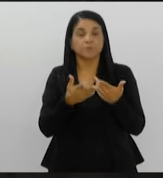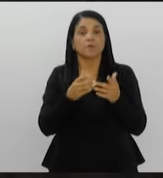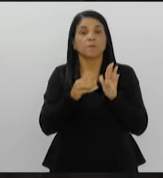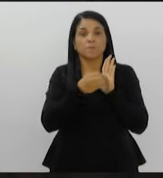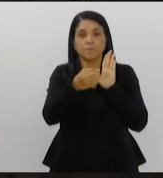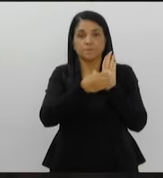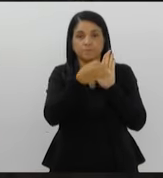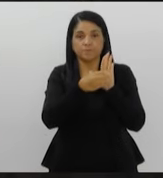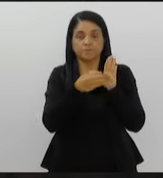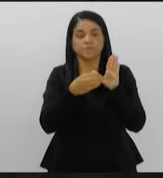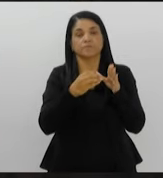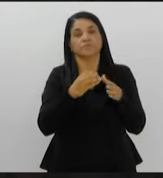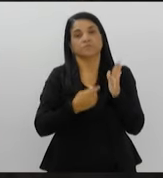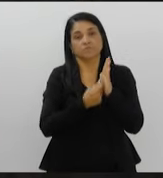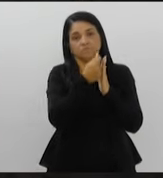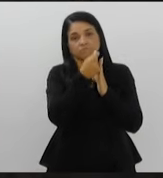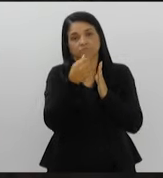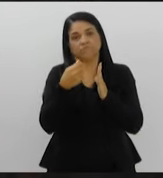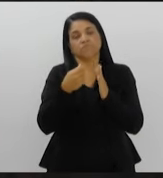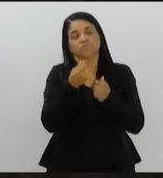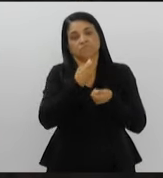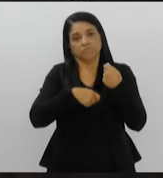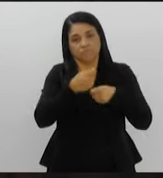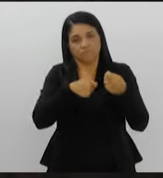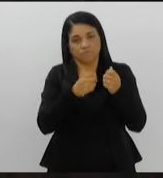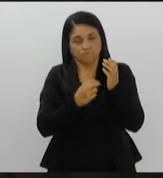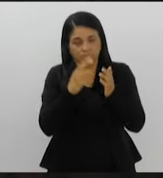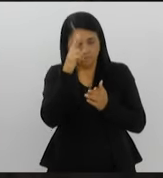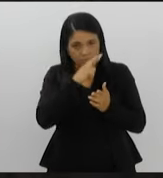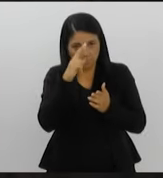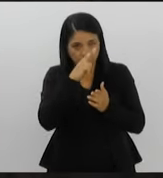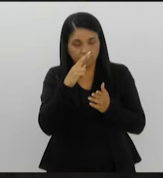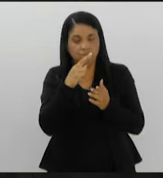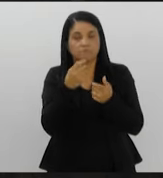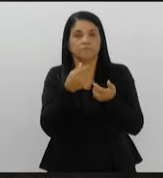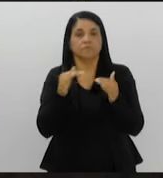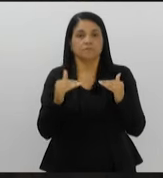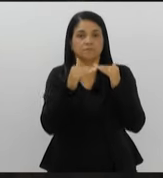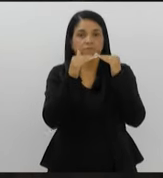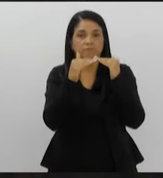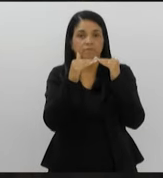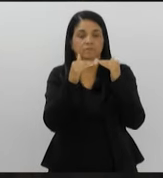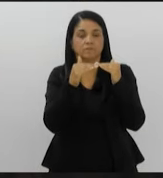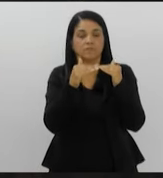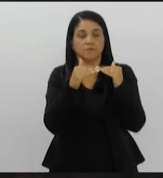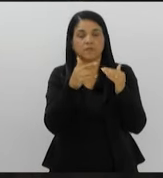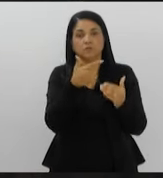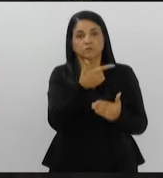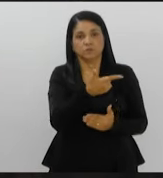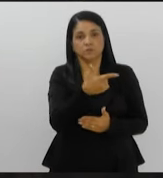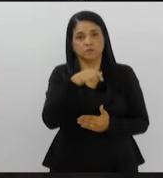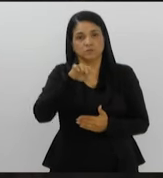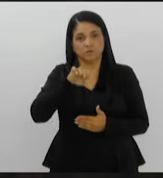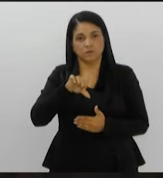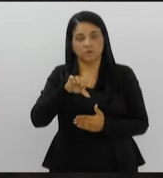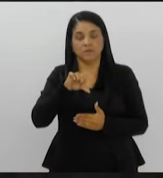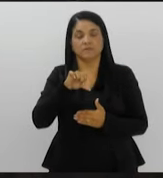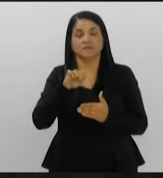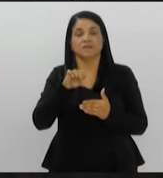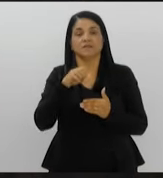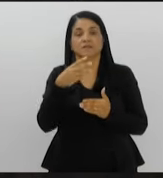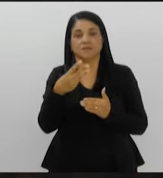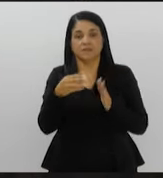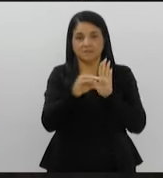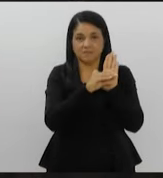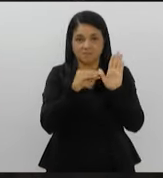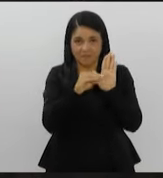da Comissão de Orçamento, Finanças, Fiscalização Financeira e Controle favorável a 293 emendas,